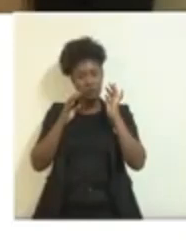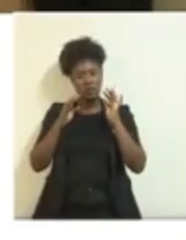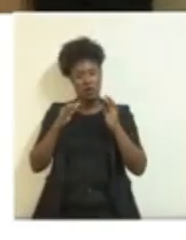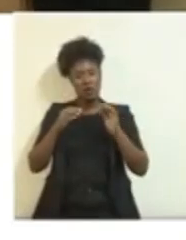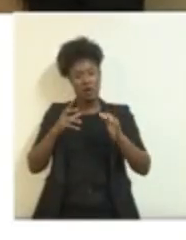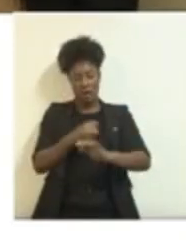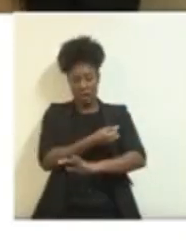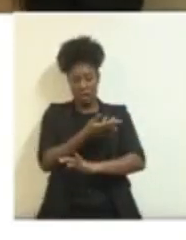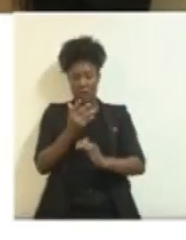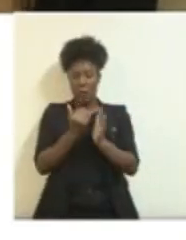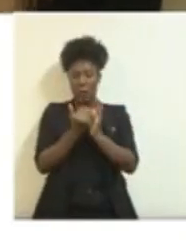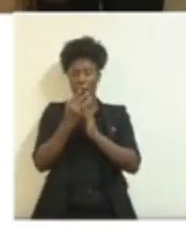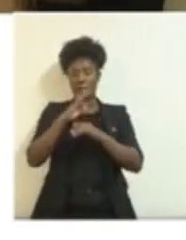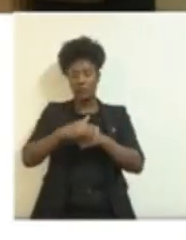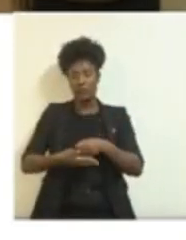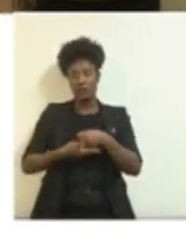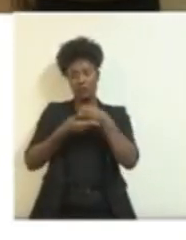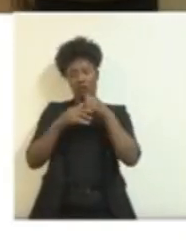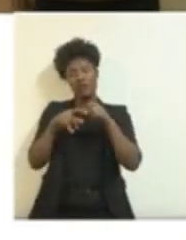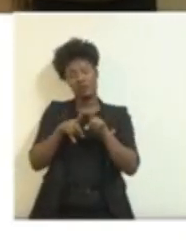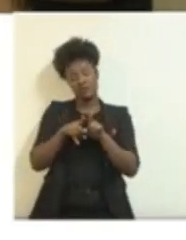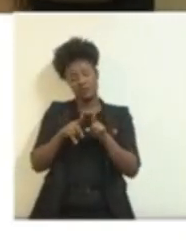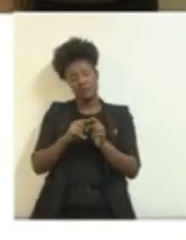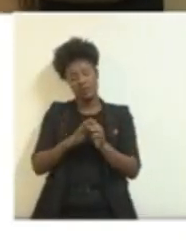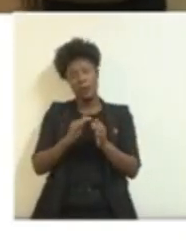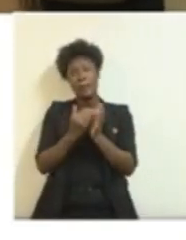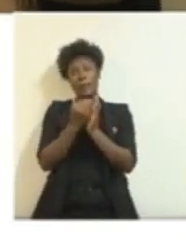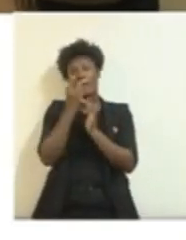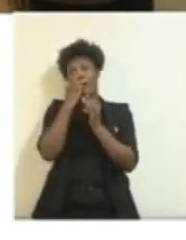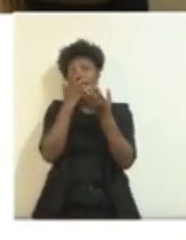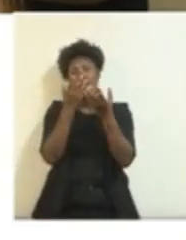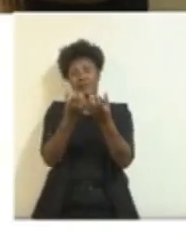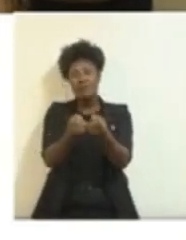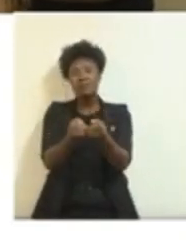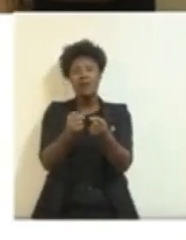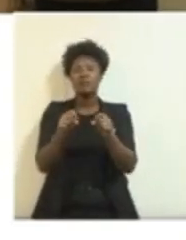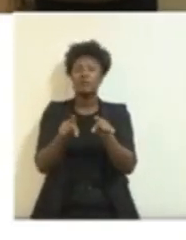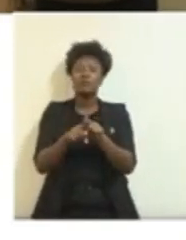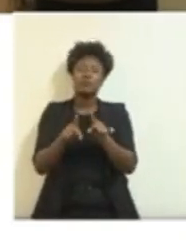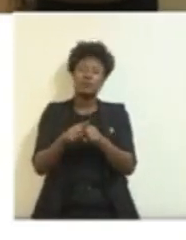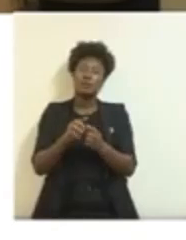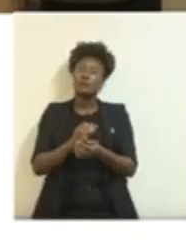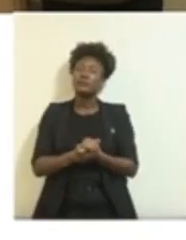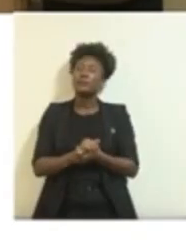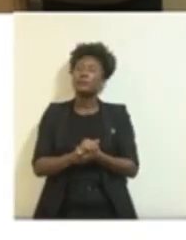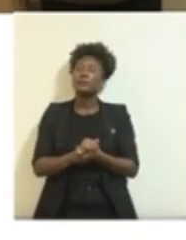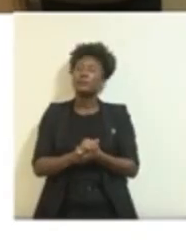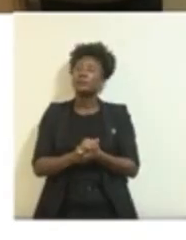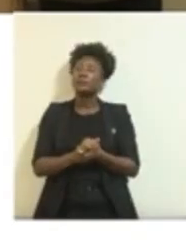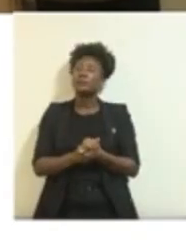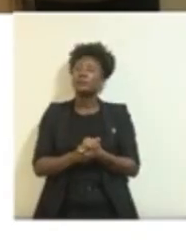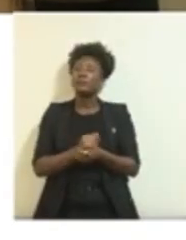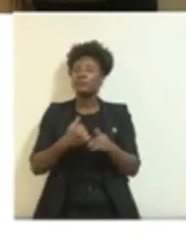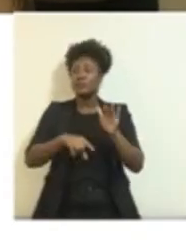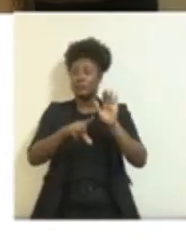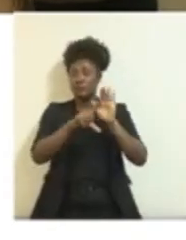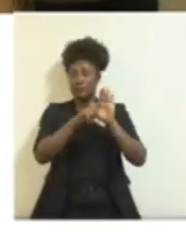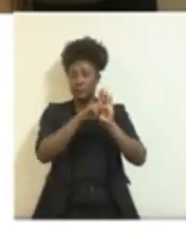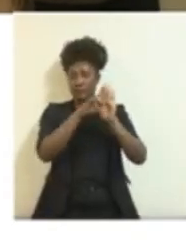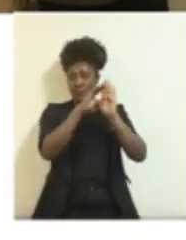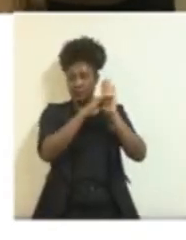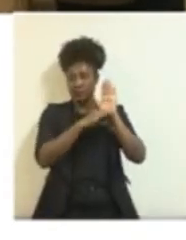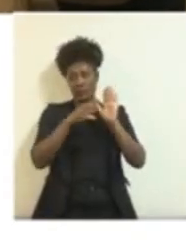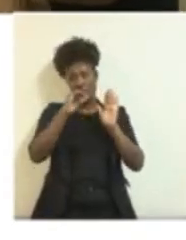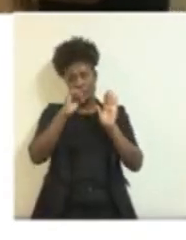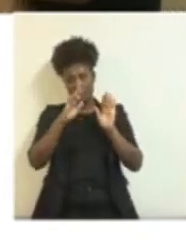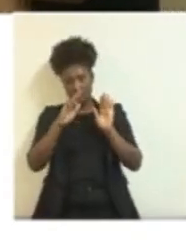também. Mais ambientalmente aceitáveis, né? Exigir cumprimento da lei e validação do CAR.